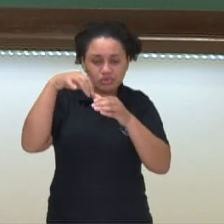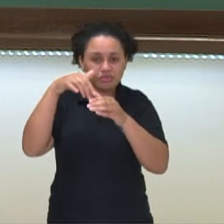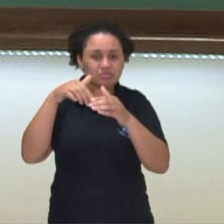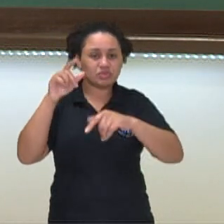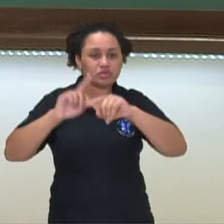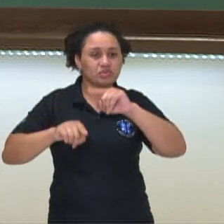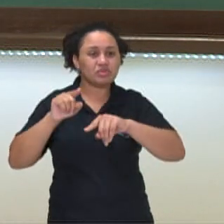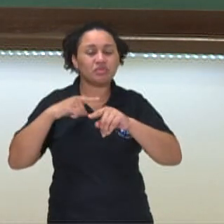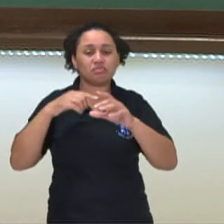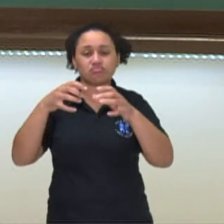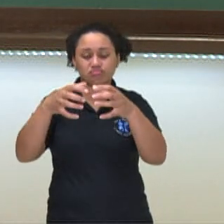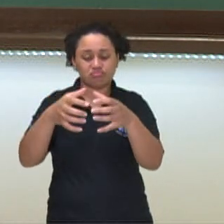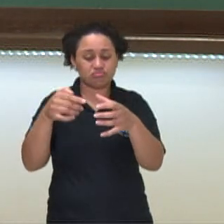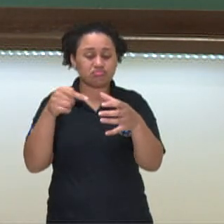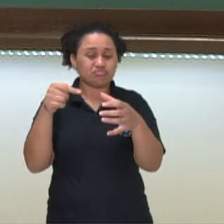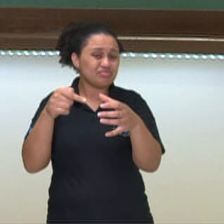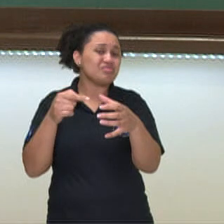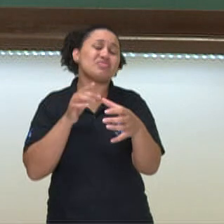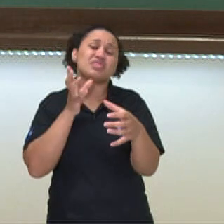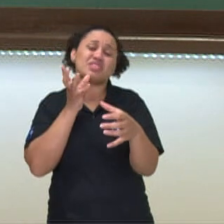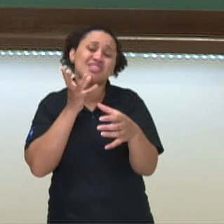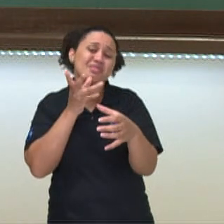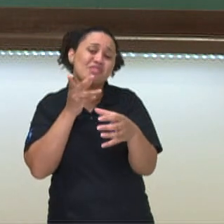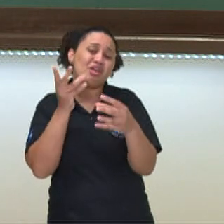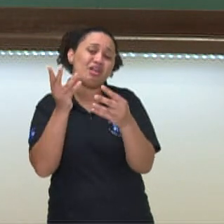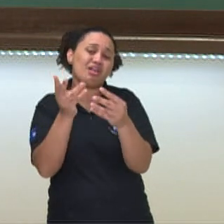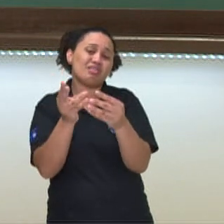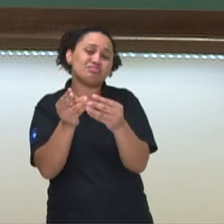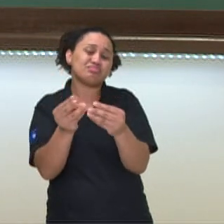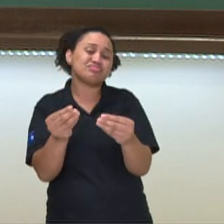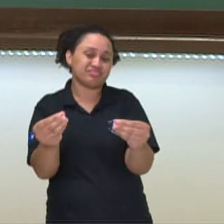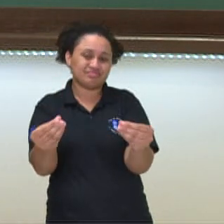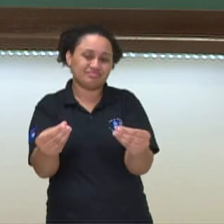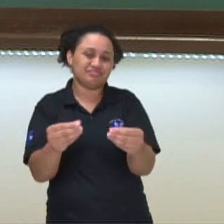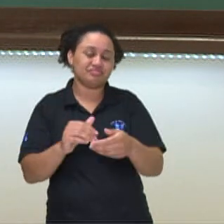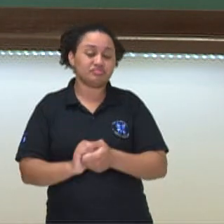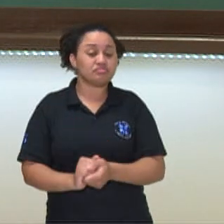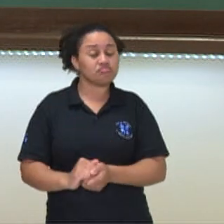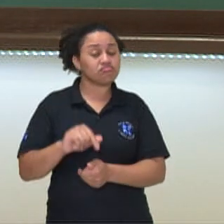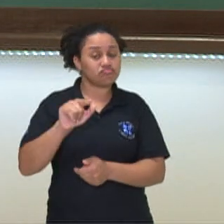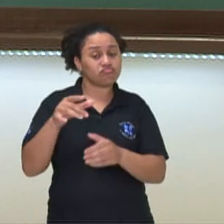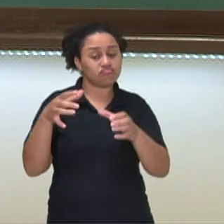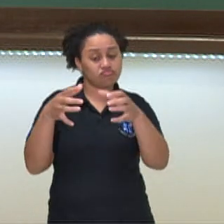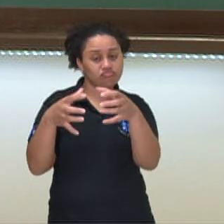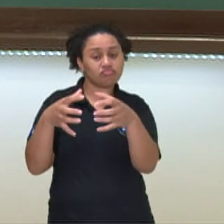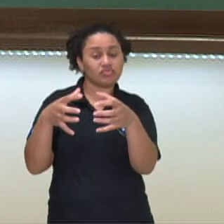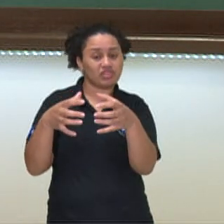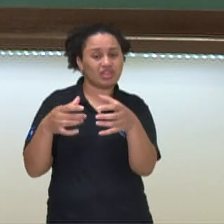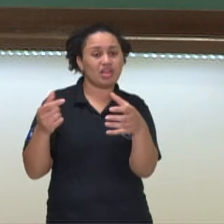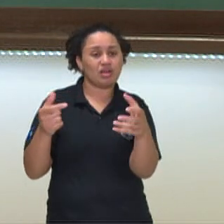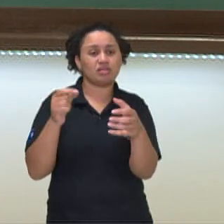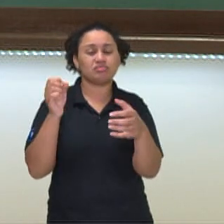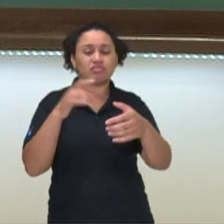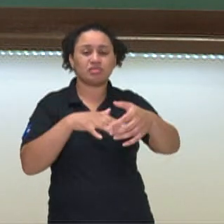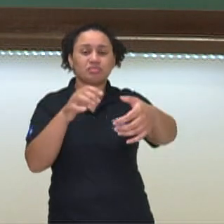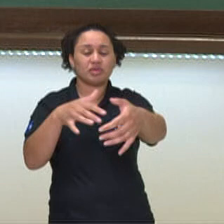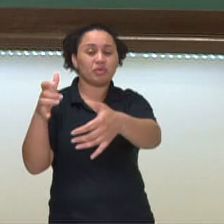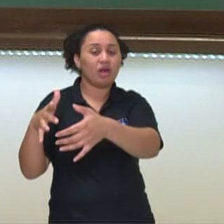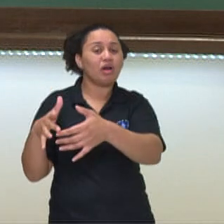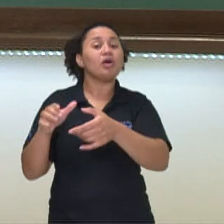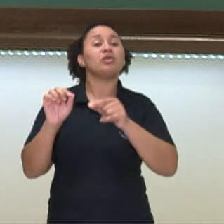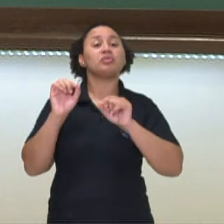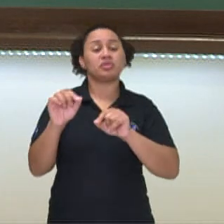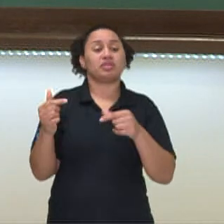gerando um resíduo que demora muito tempo para se decompor. E o fato das embalagens hoje serem descartáveis resulta no